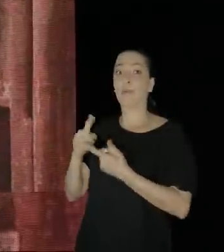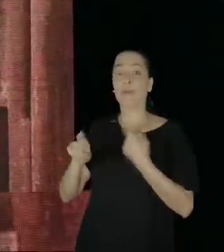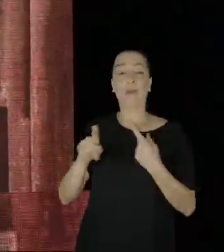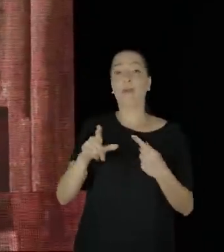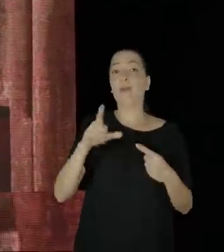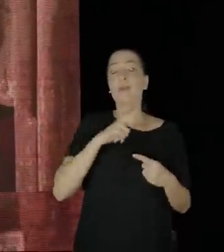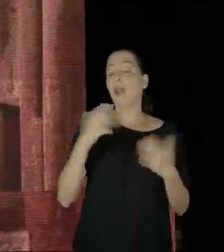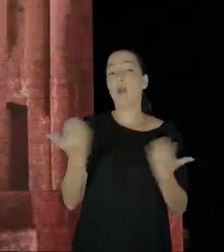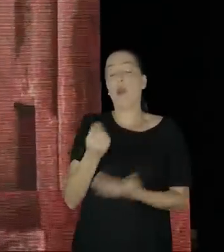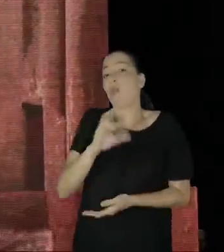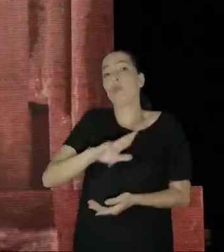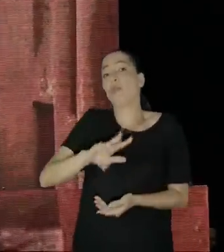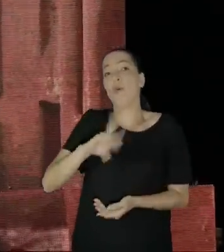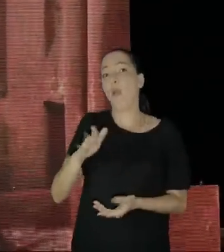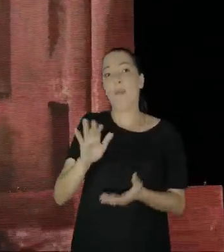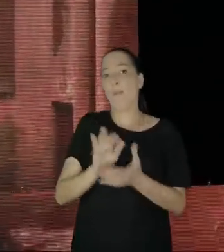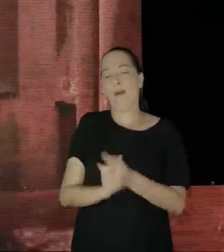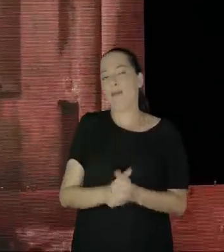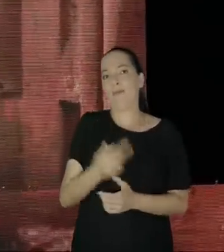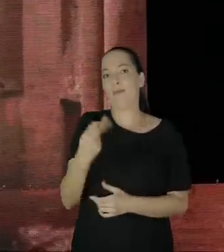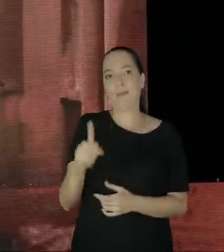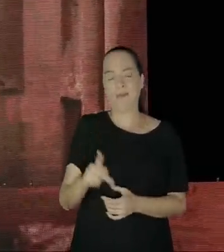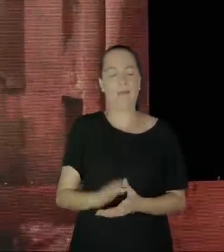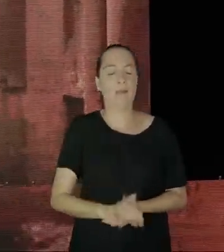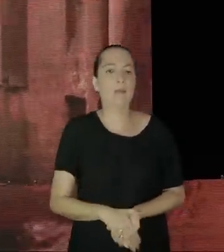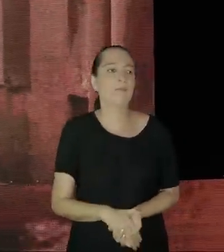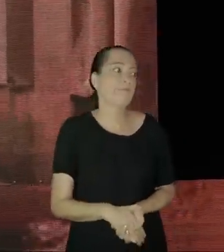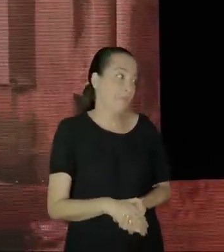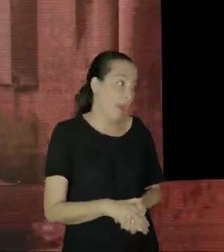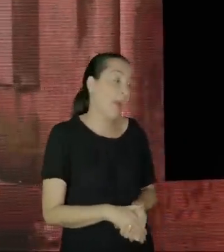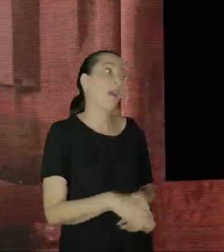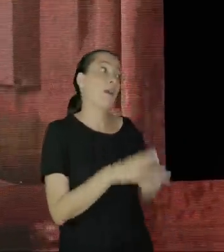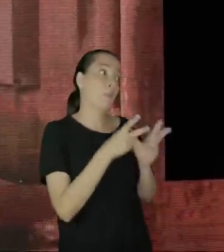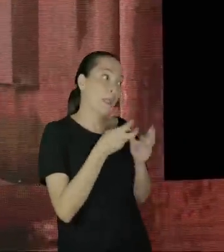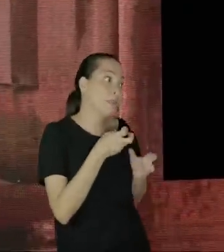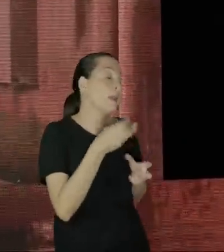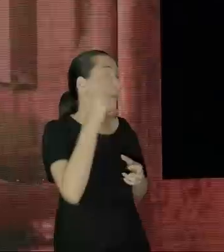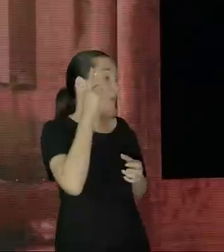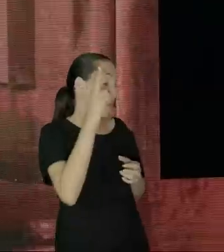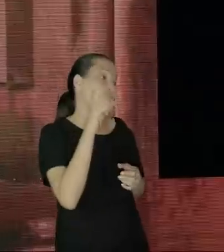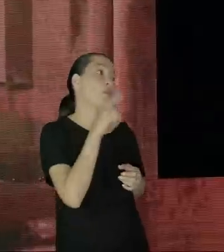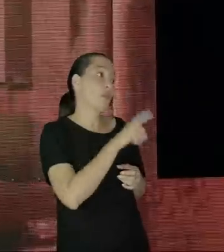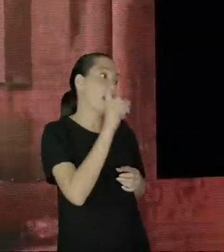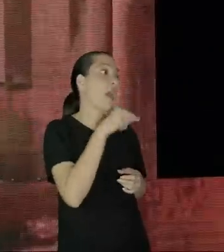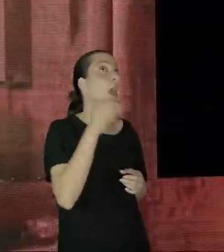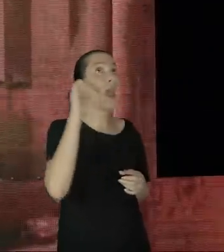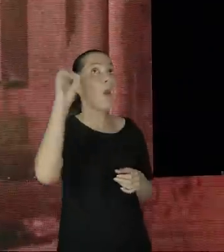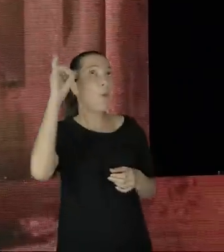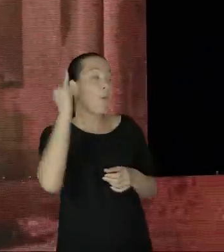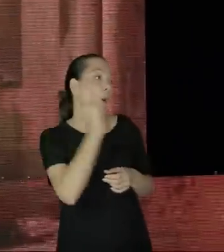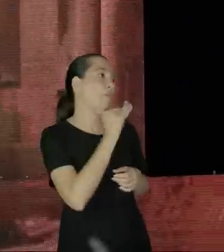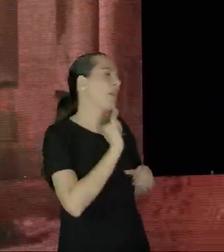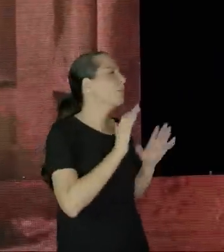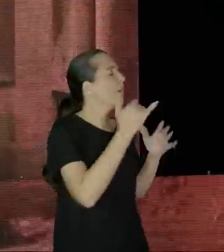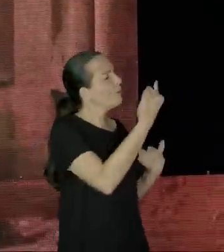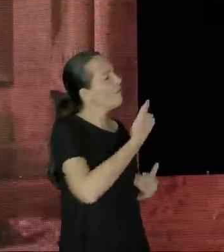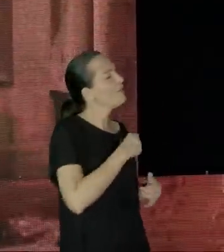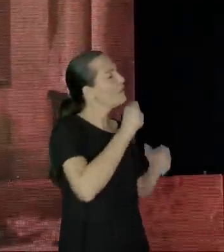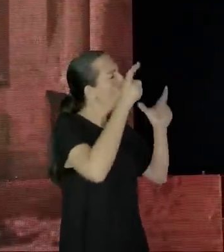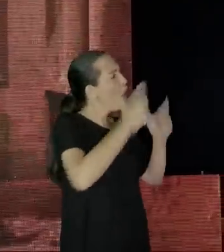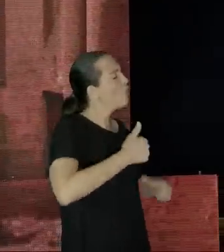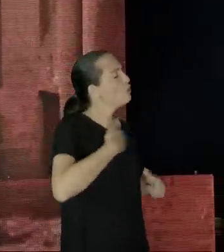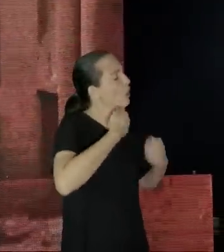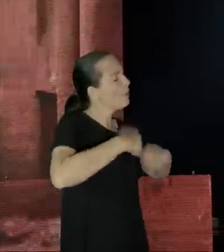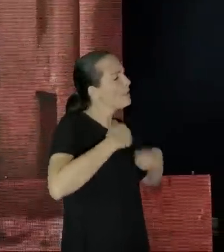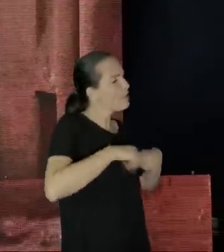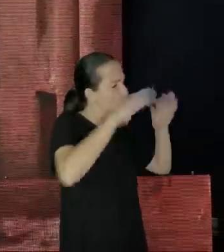não é teu marido. Senhor, vejo que és um profeta. Então me diga, onde devo adorar a Deus?